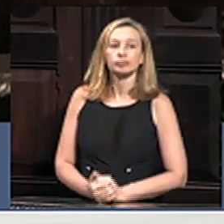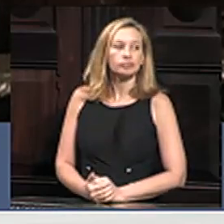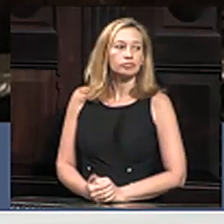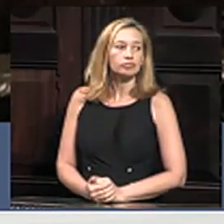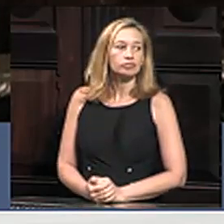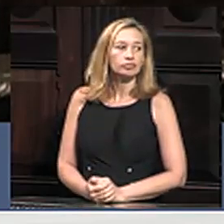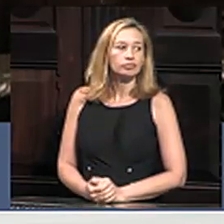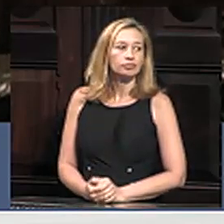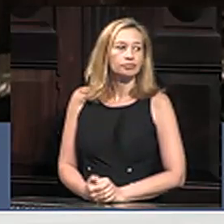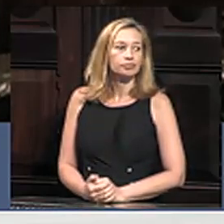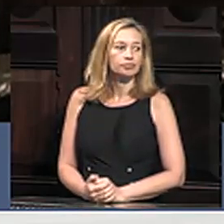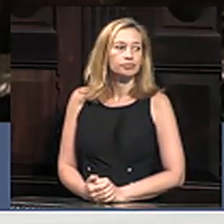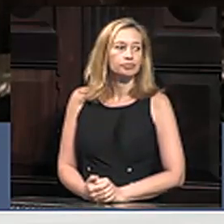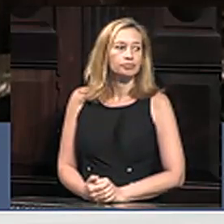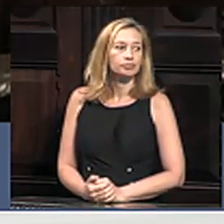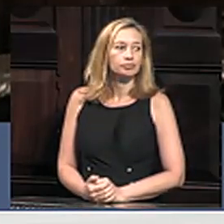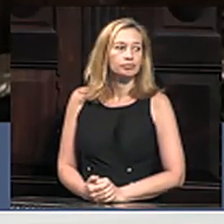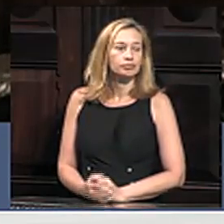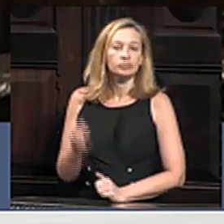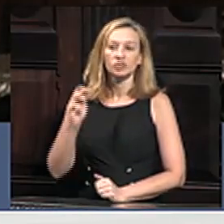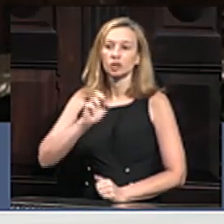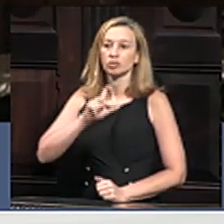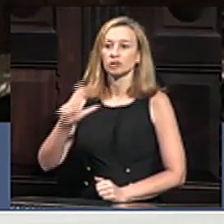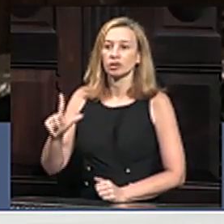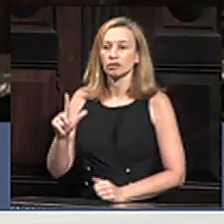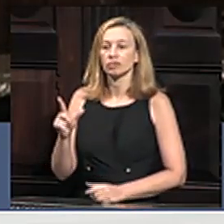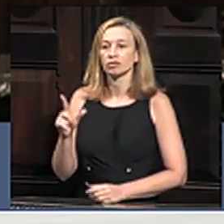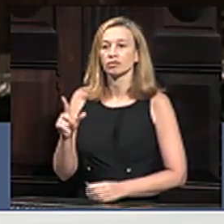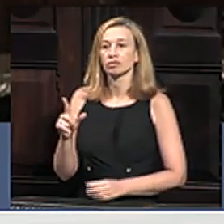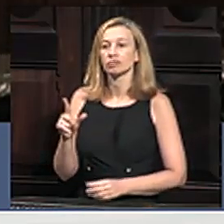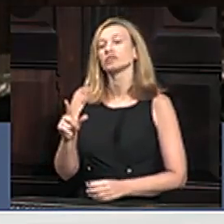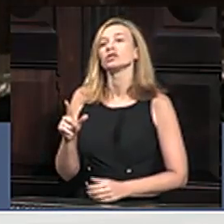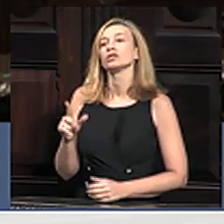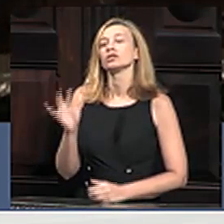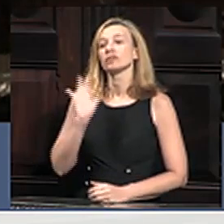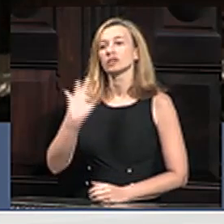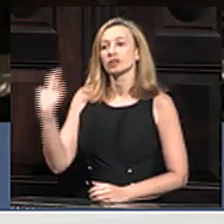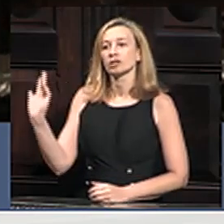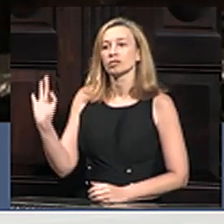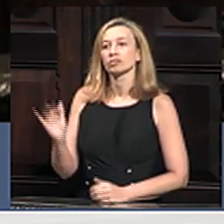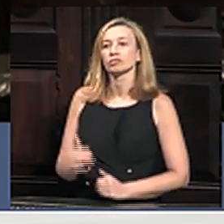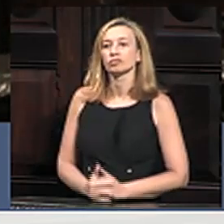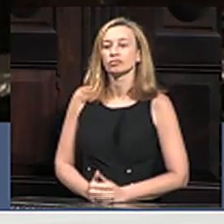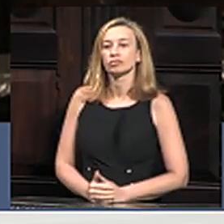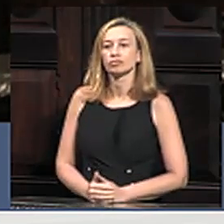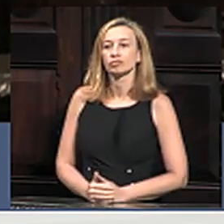que é o Supremo Tribunal Federal, não tem